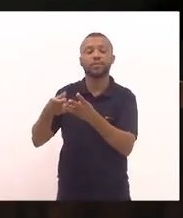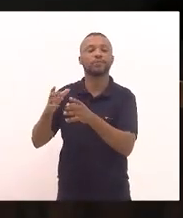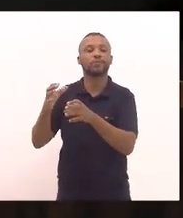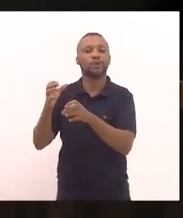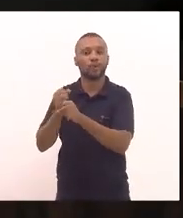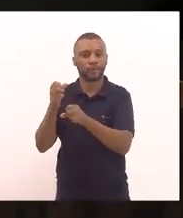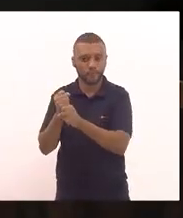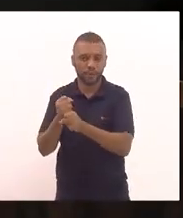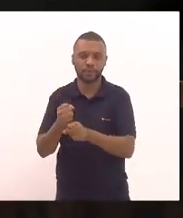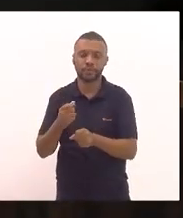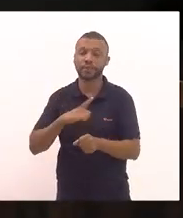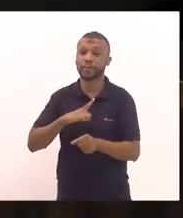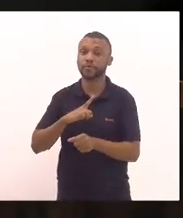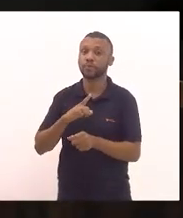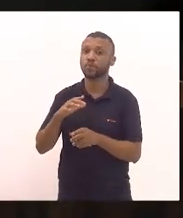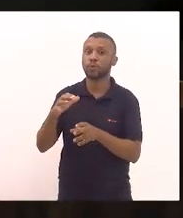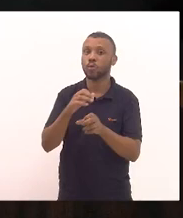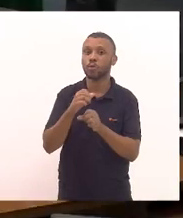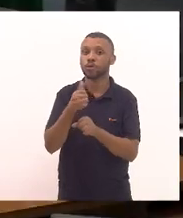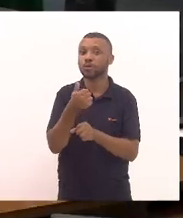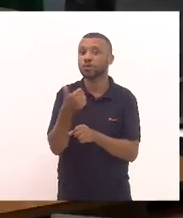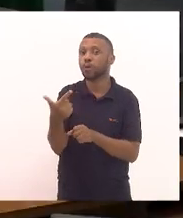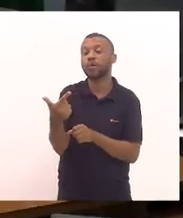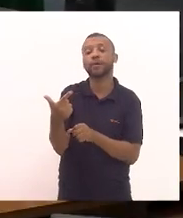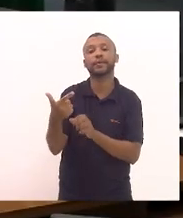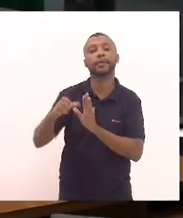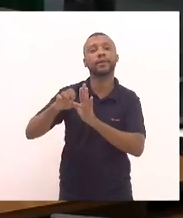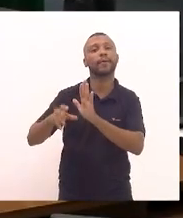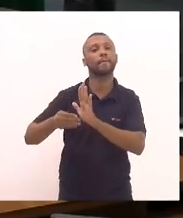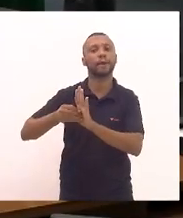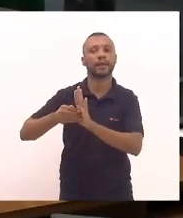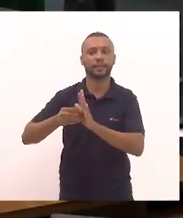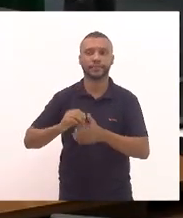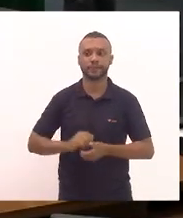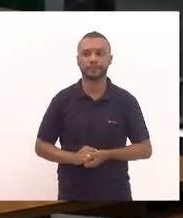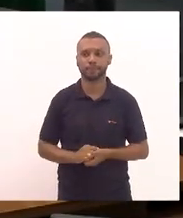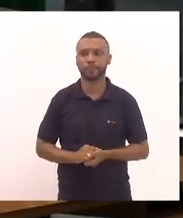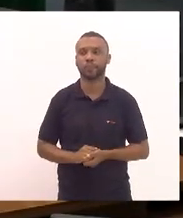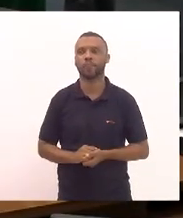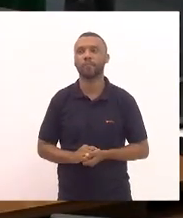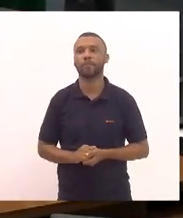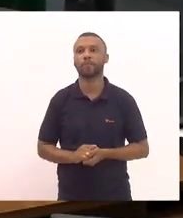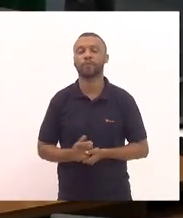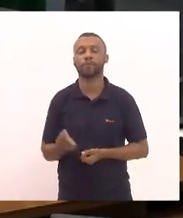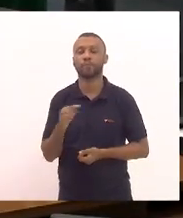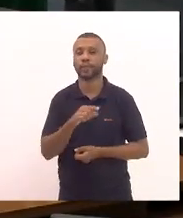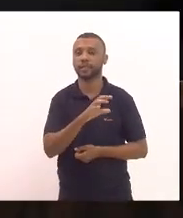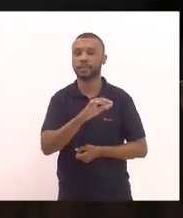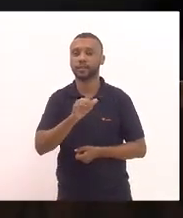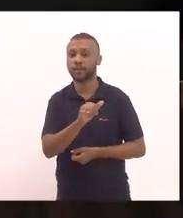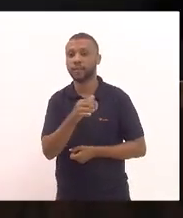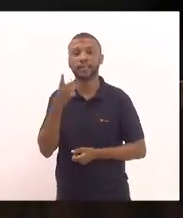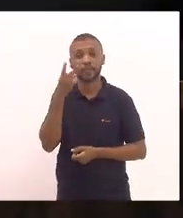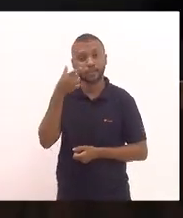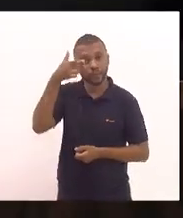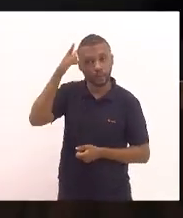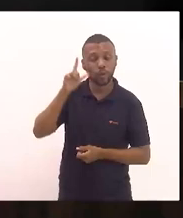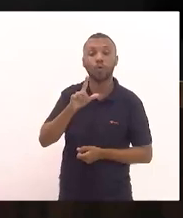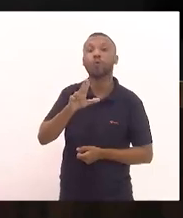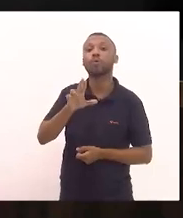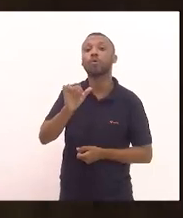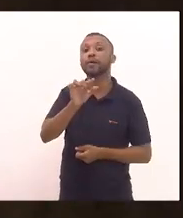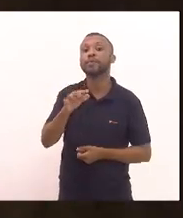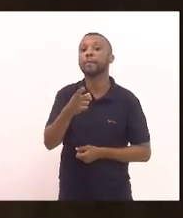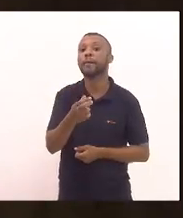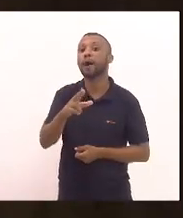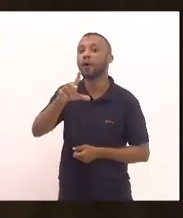Tem 12 emendas, vamos tentar. Senhor presidente. Ok. Pela Comissão de Constituição, Justiça, deputado Luiz Paulo.